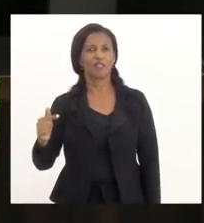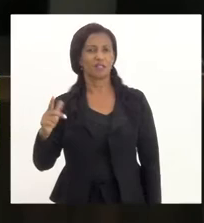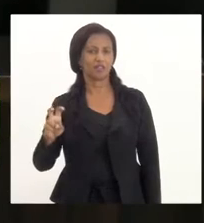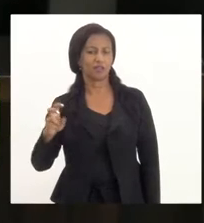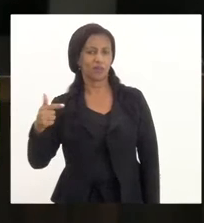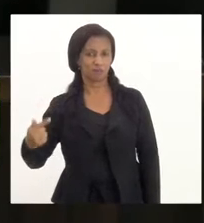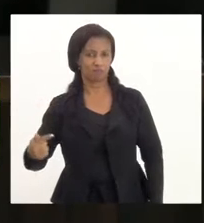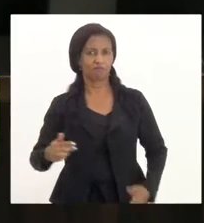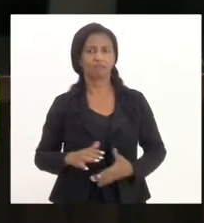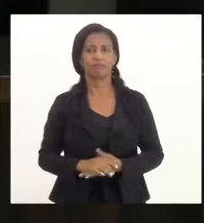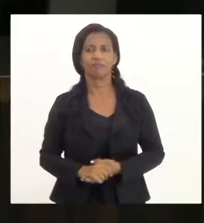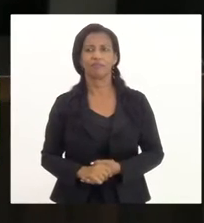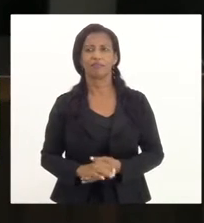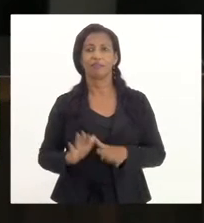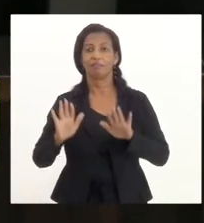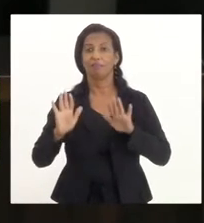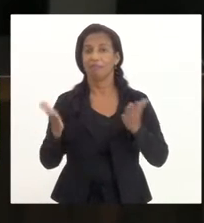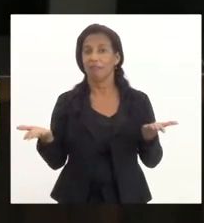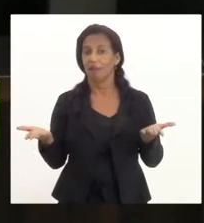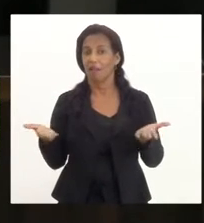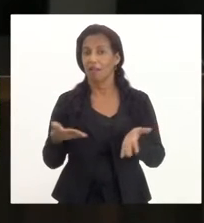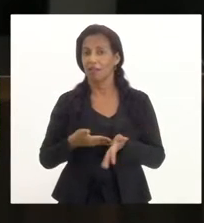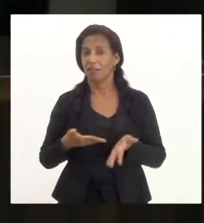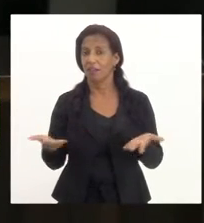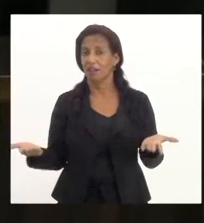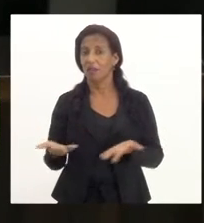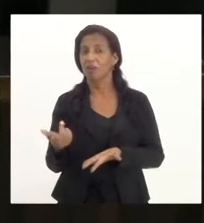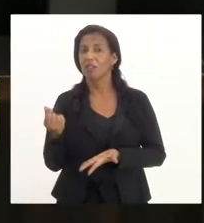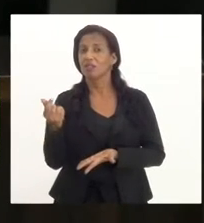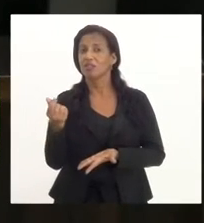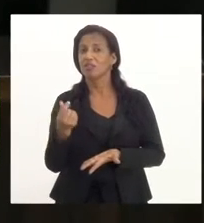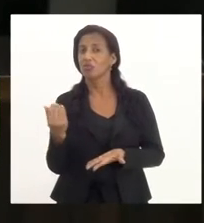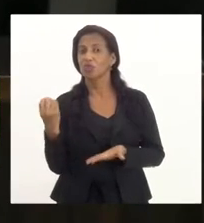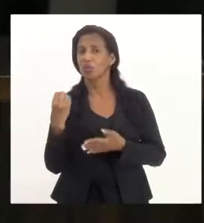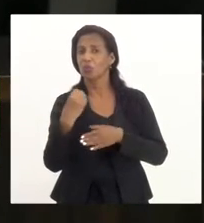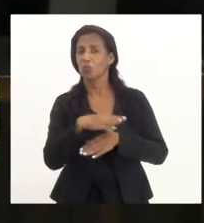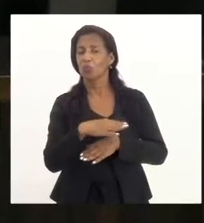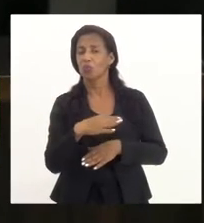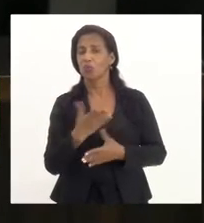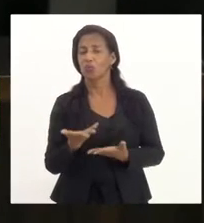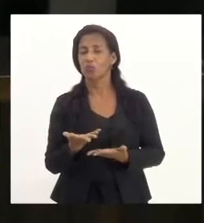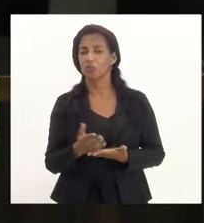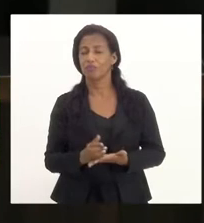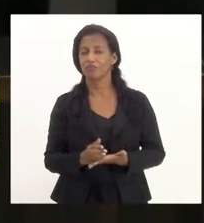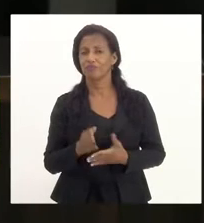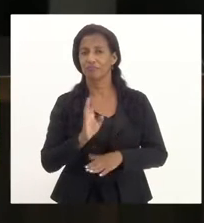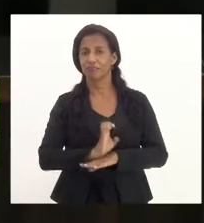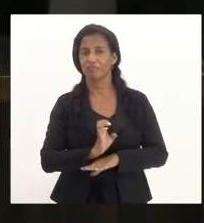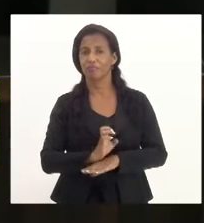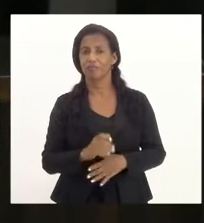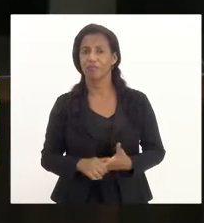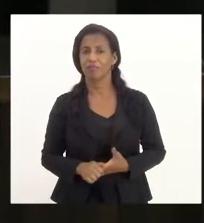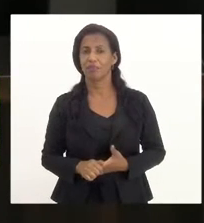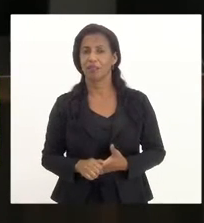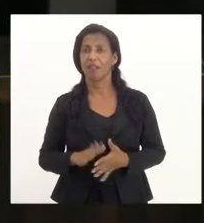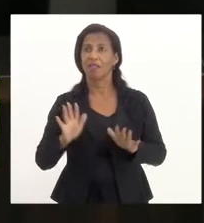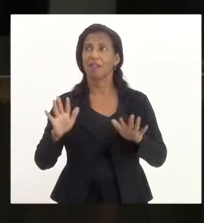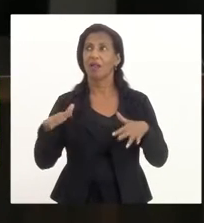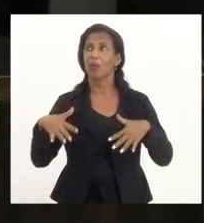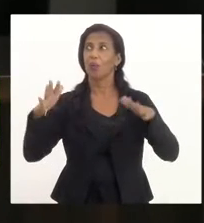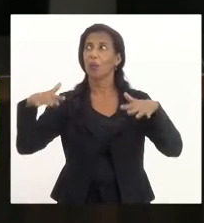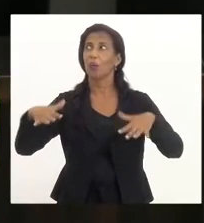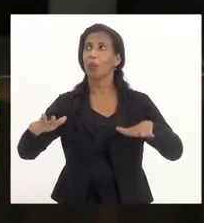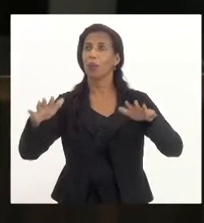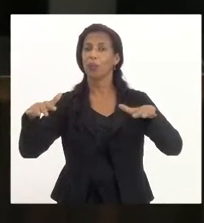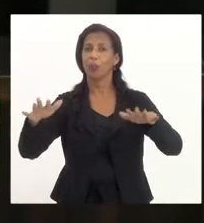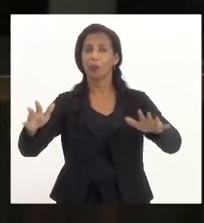2757 mas até agora esse dinheiro não entrou no caixa tá como voando por